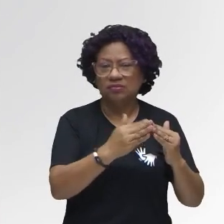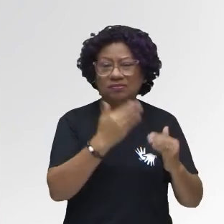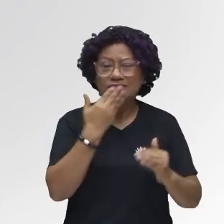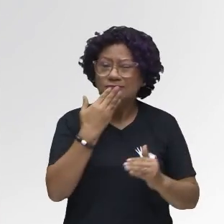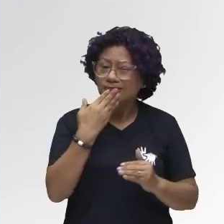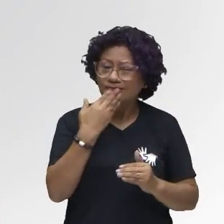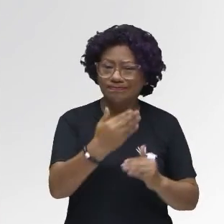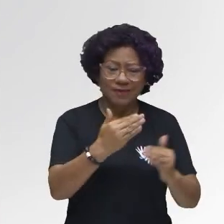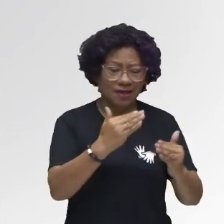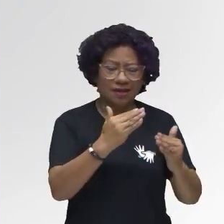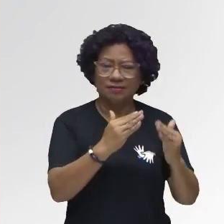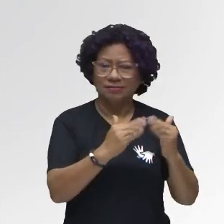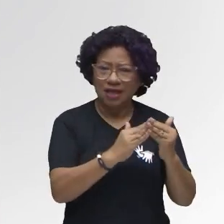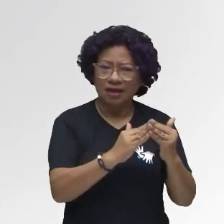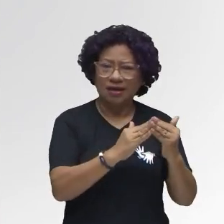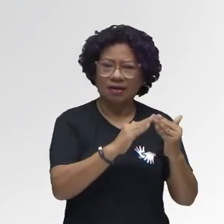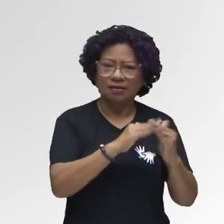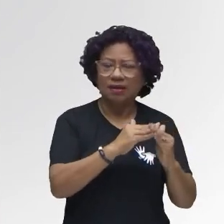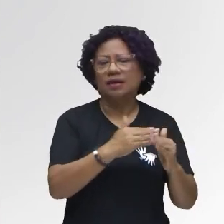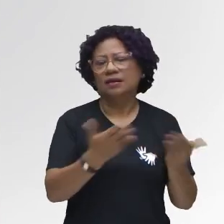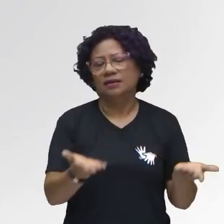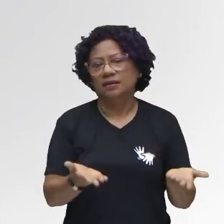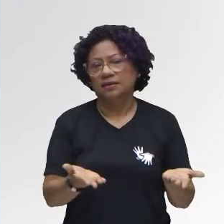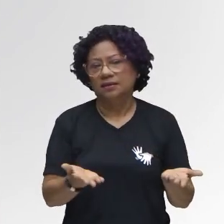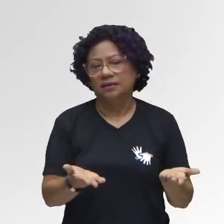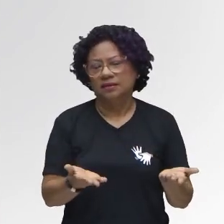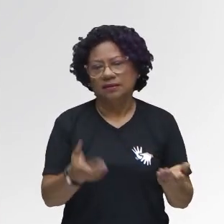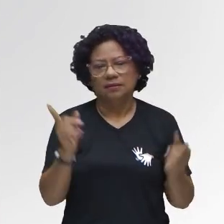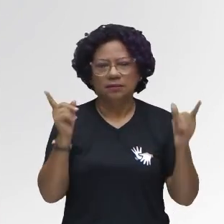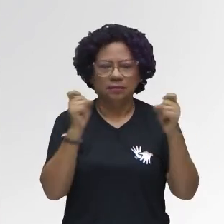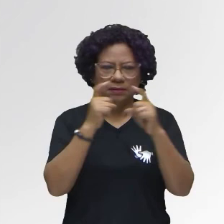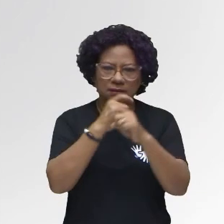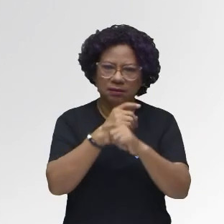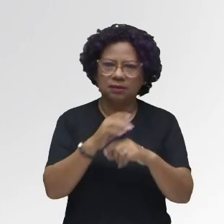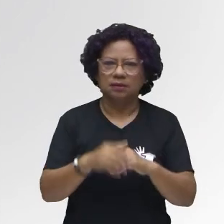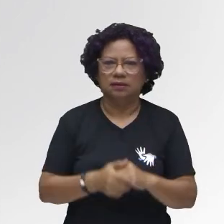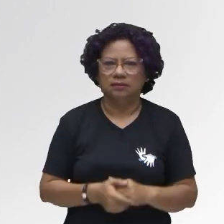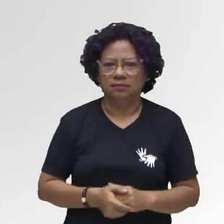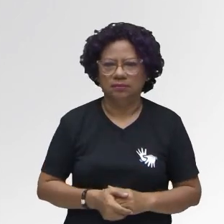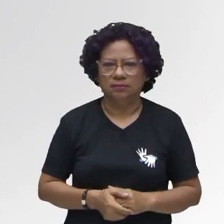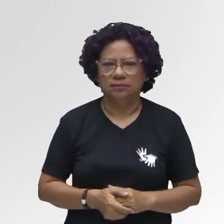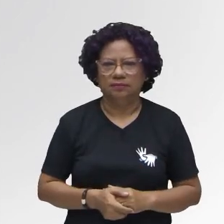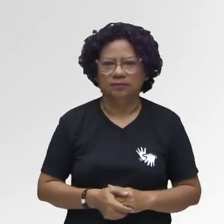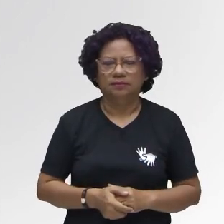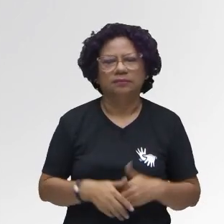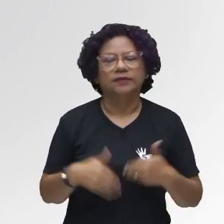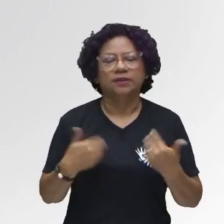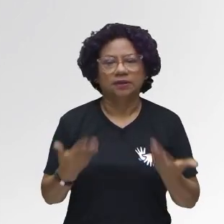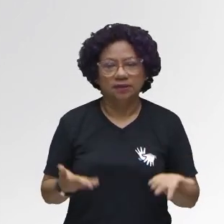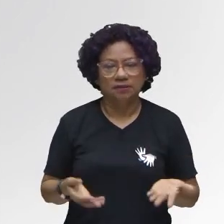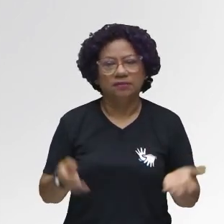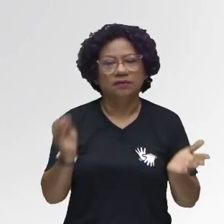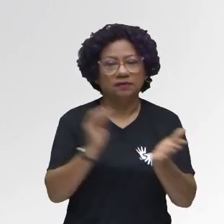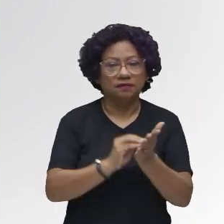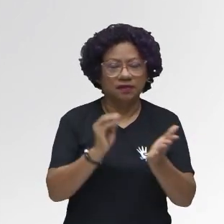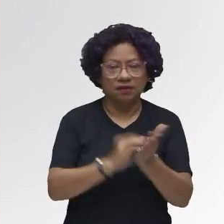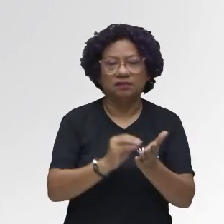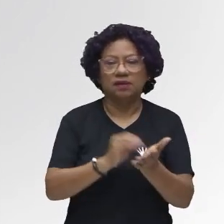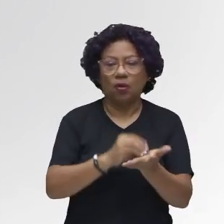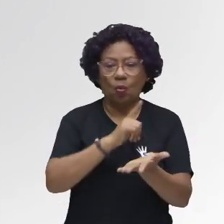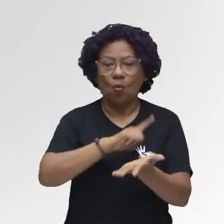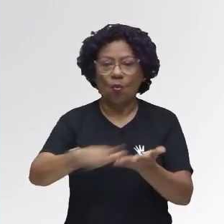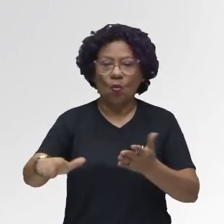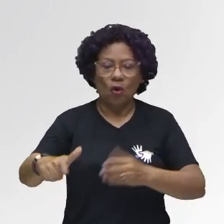para moradias. Esses lugares, as assistências não vão chegar corretamente. Então, vai faltar o saneamento básico, não vai